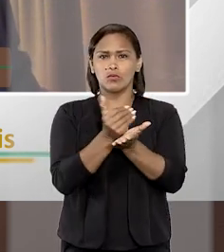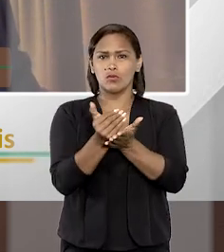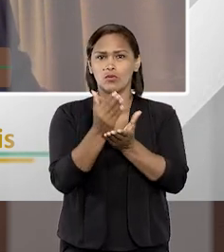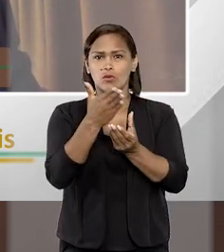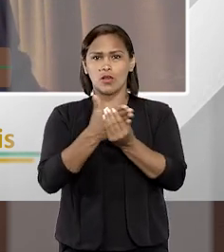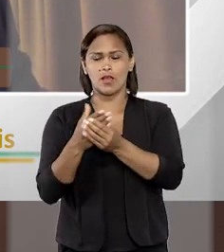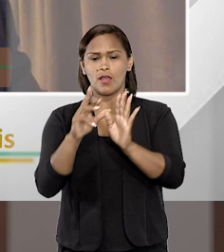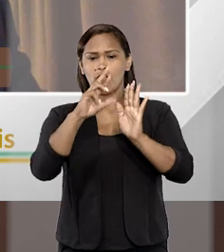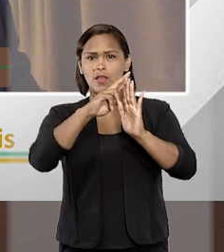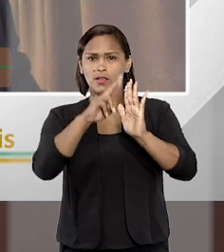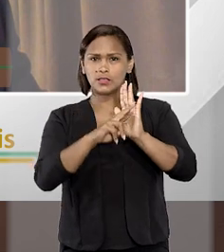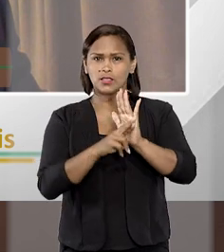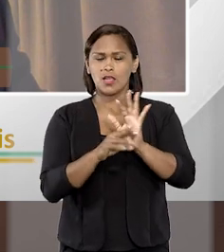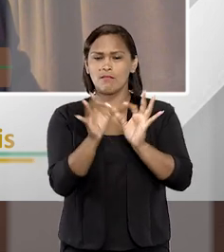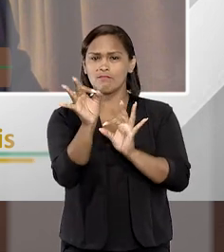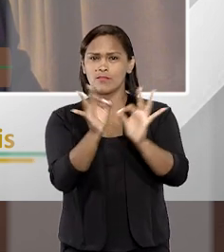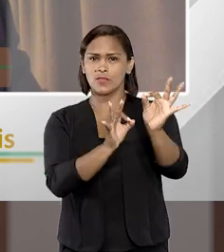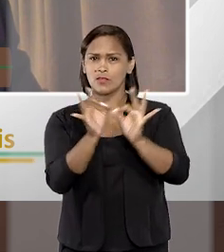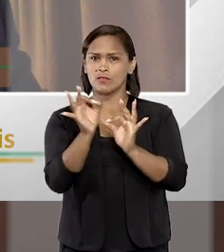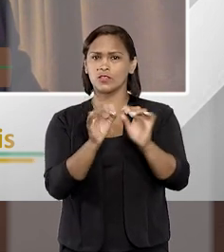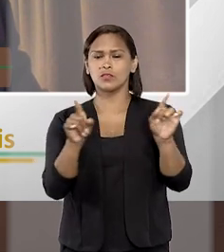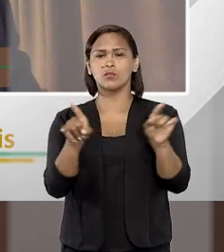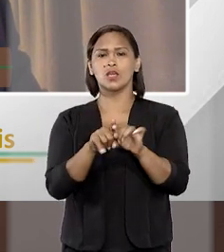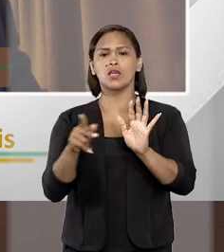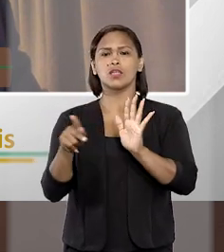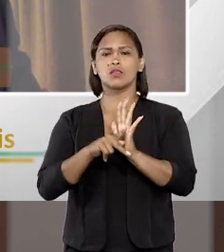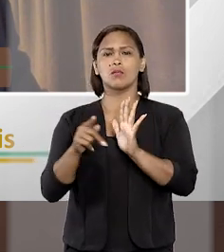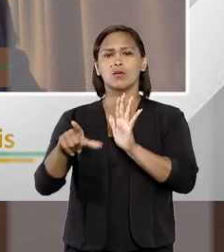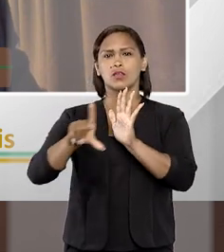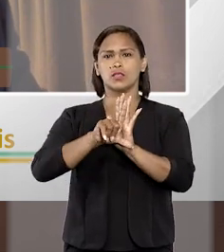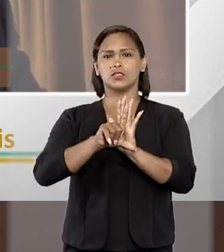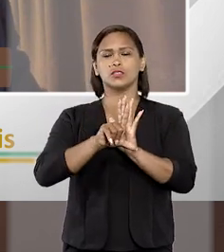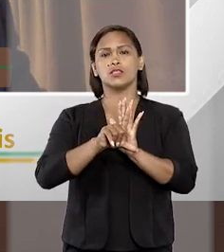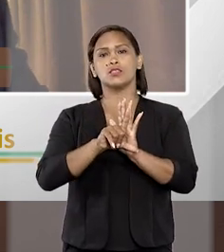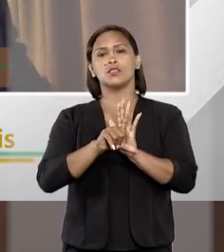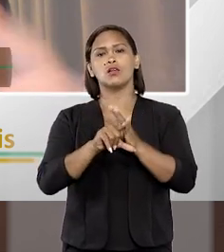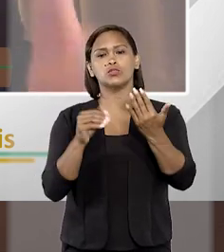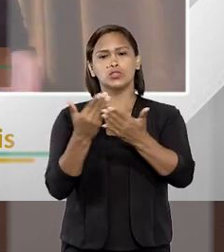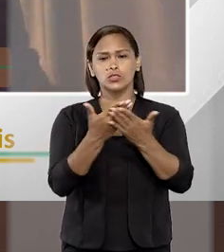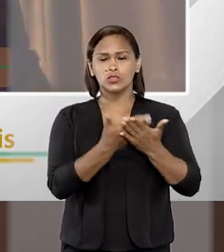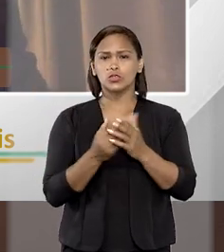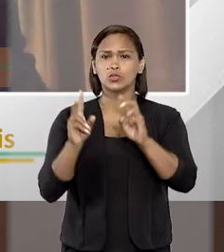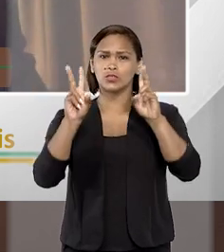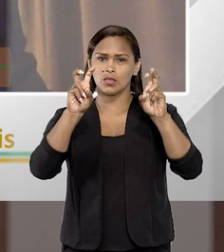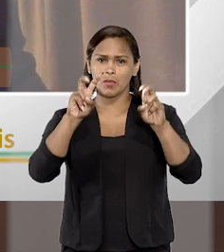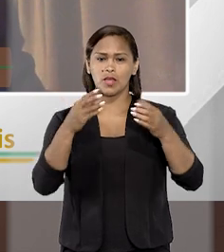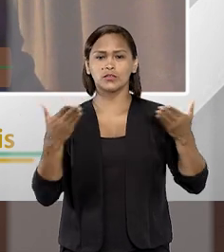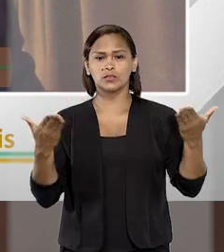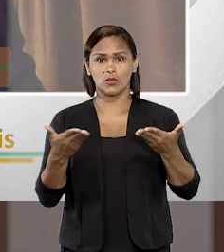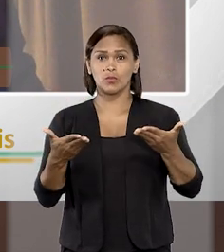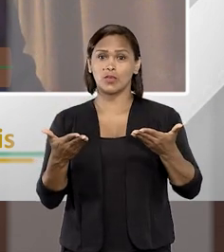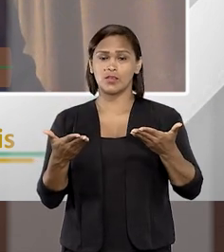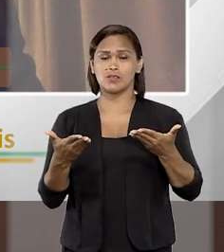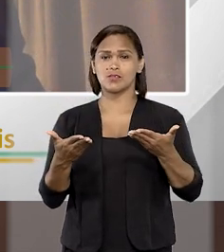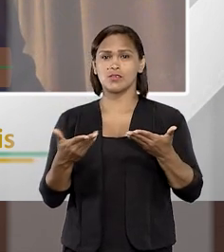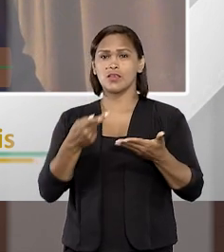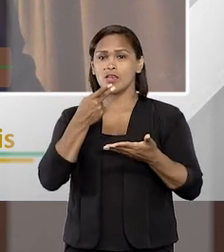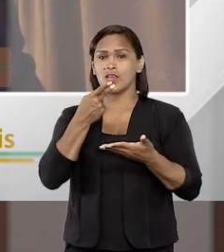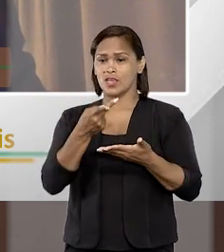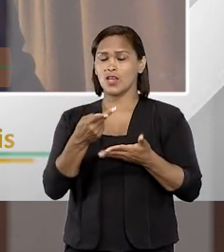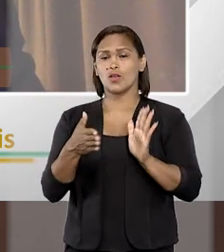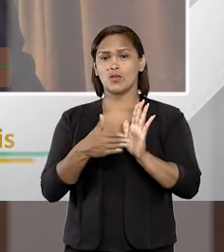em aperfeiçoamento da própria meditação através de estudos temáticos como esse que nós estamos